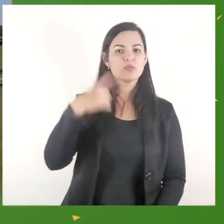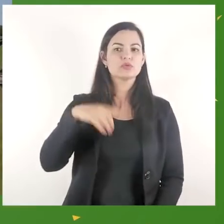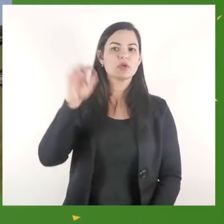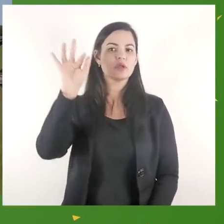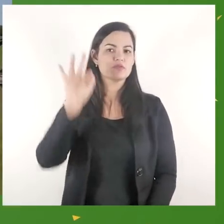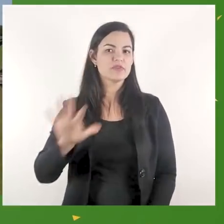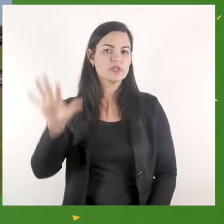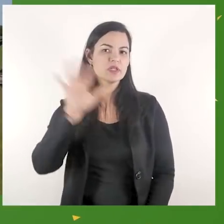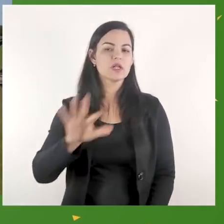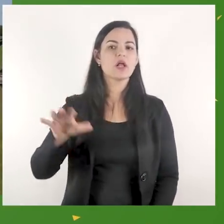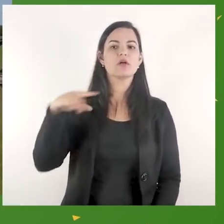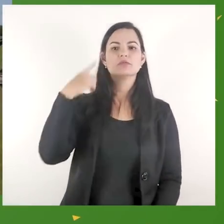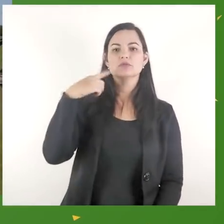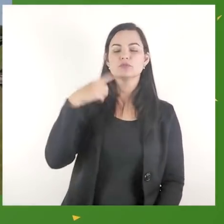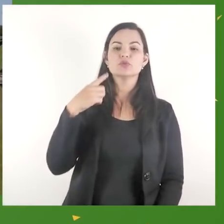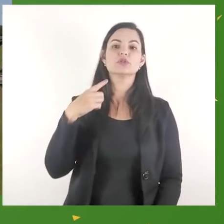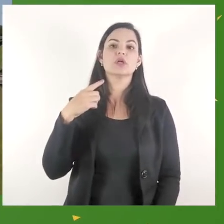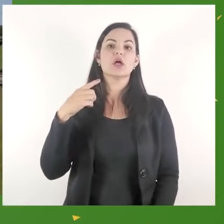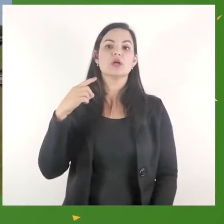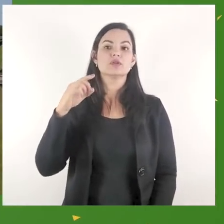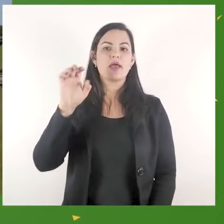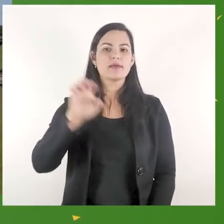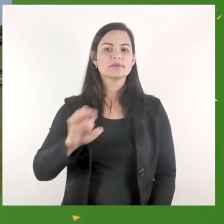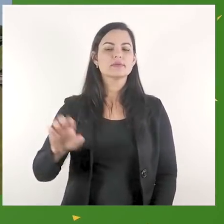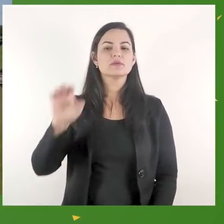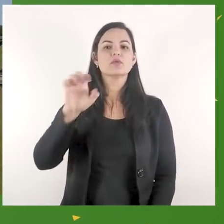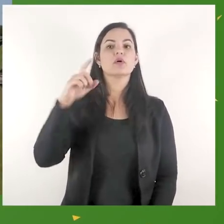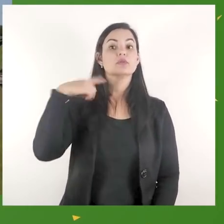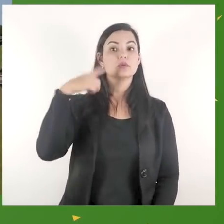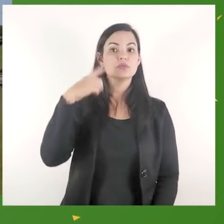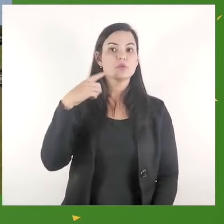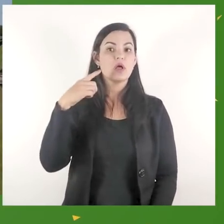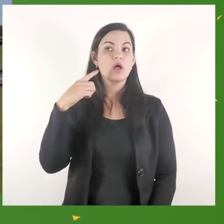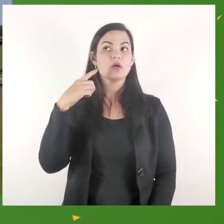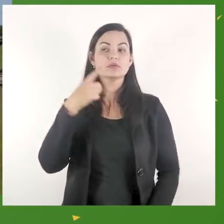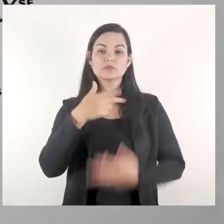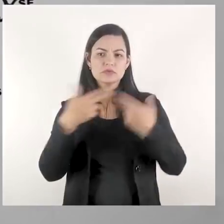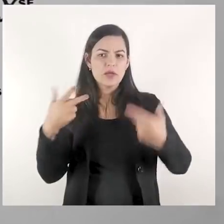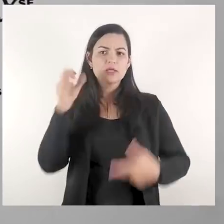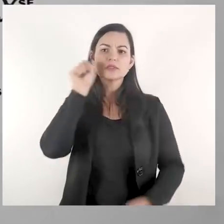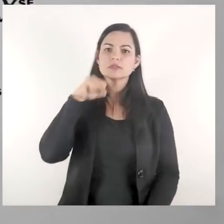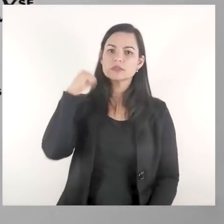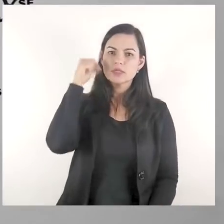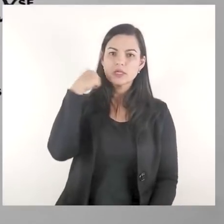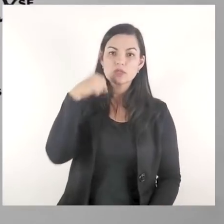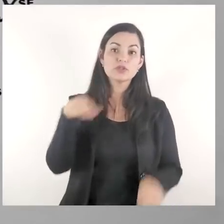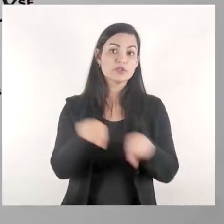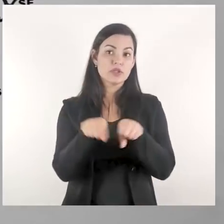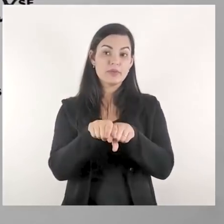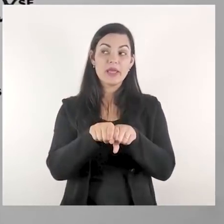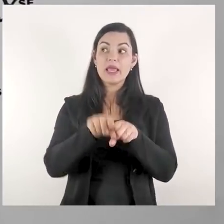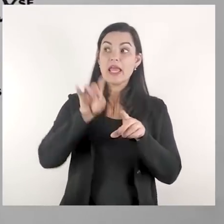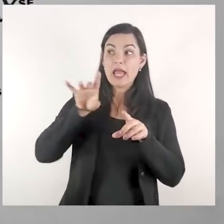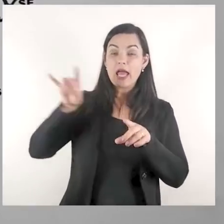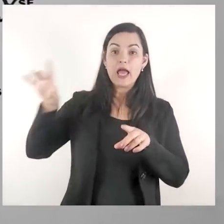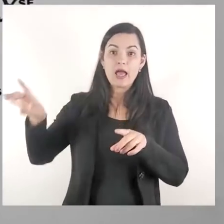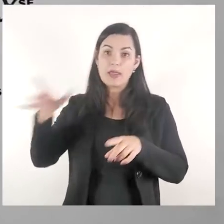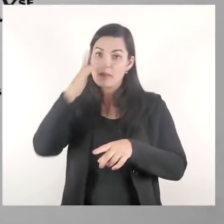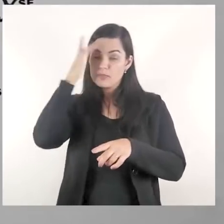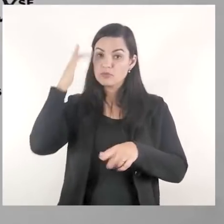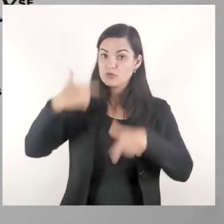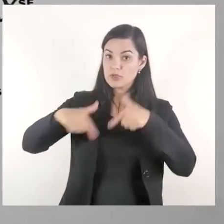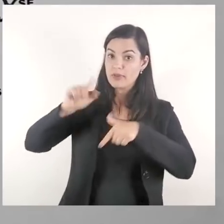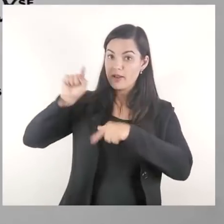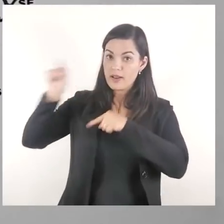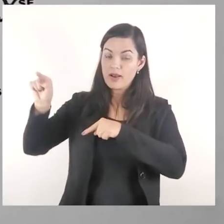deputados estaduais, os senadores que foram todos eleitos pelo voto, porque nós estamos